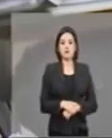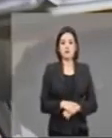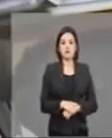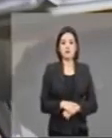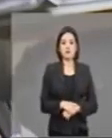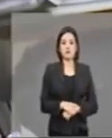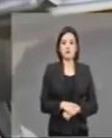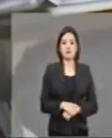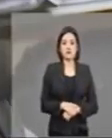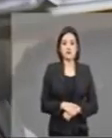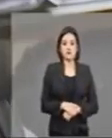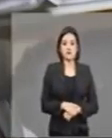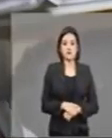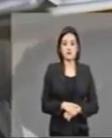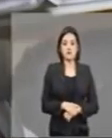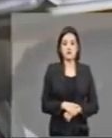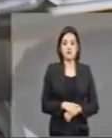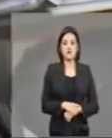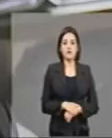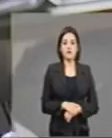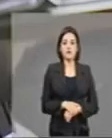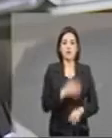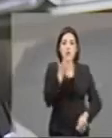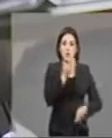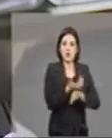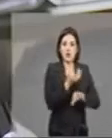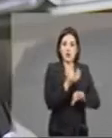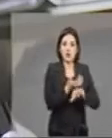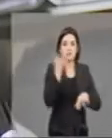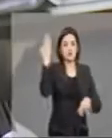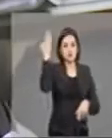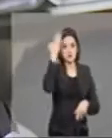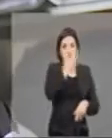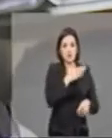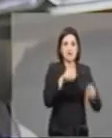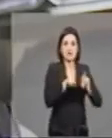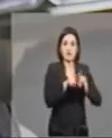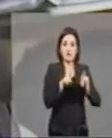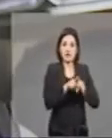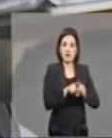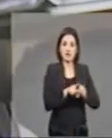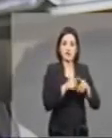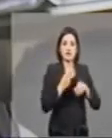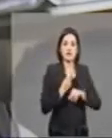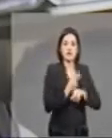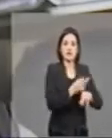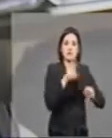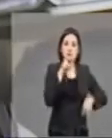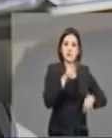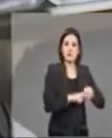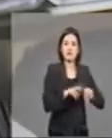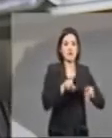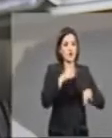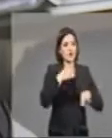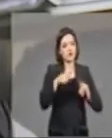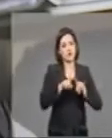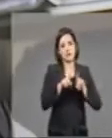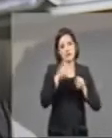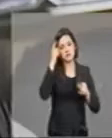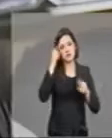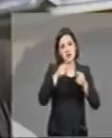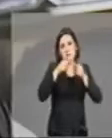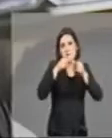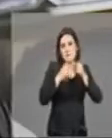foram objeto também da busca e apreensão, da coerção, vedada a utilização em relação aos membros do